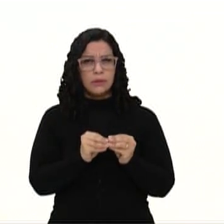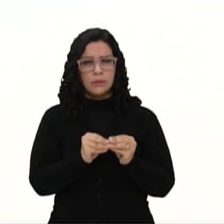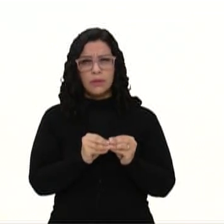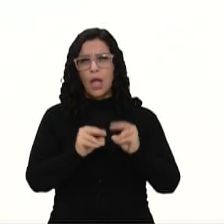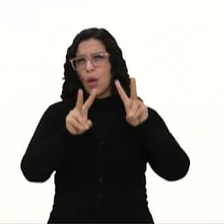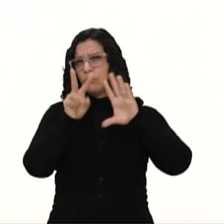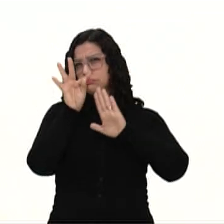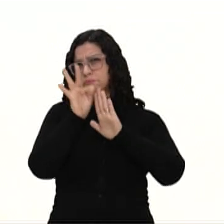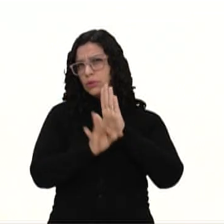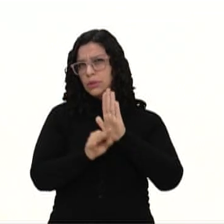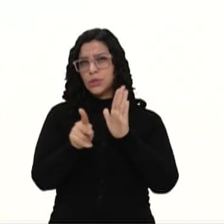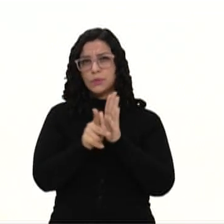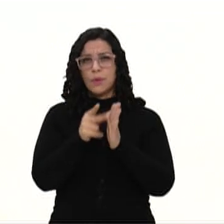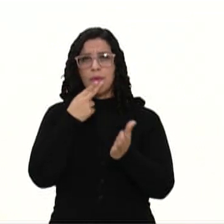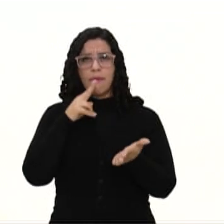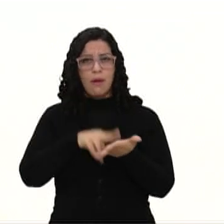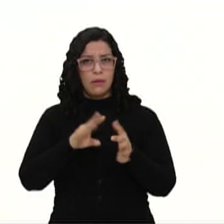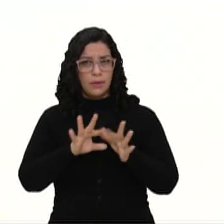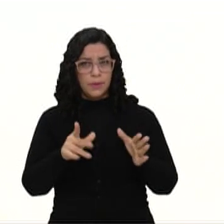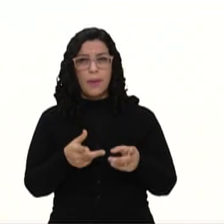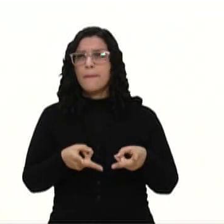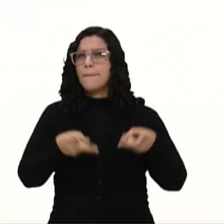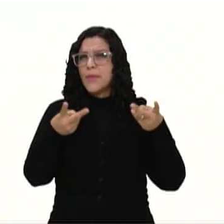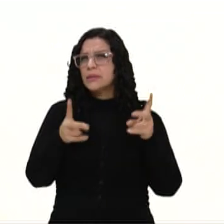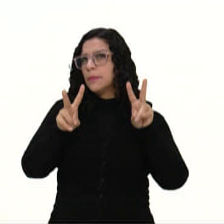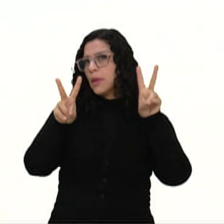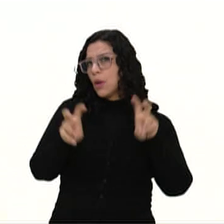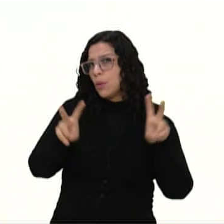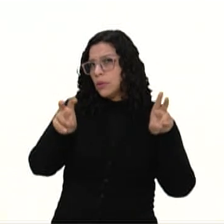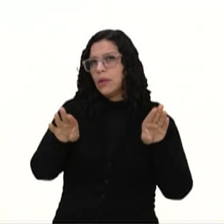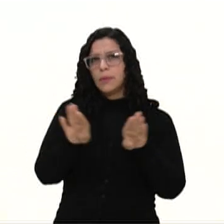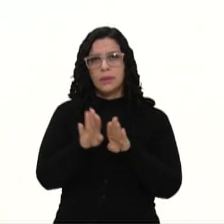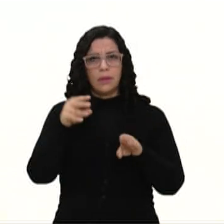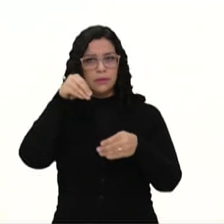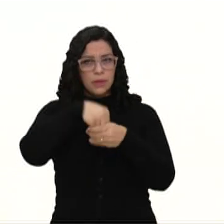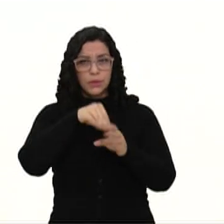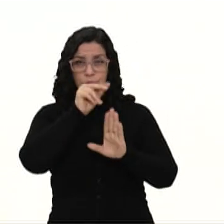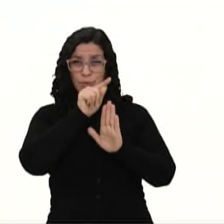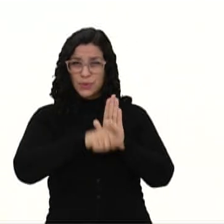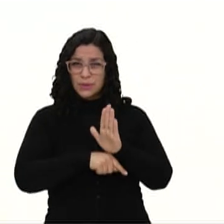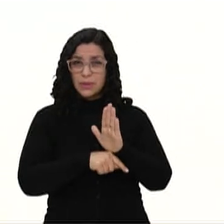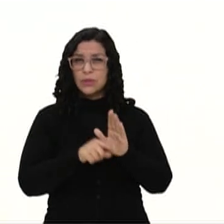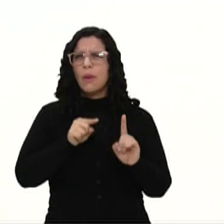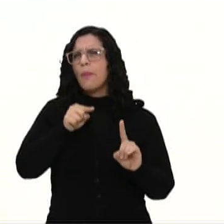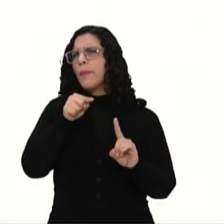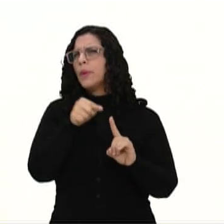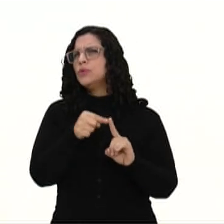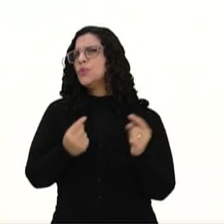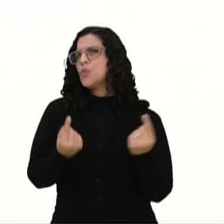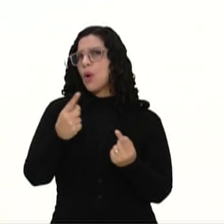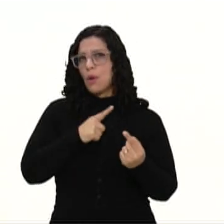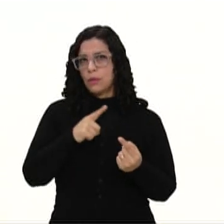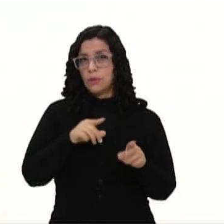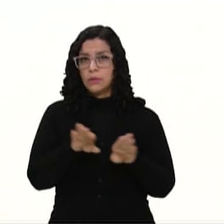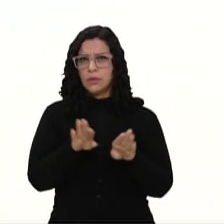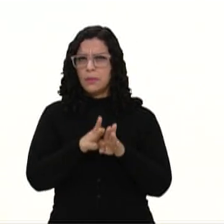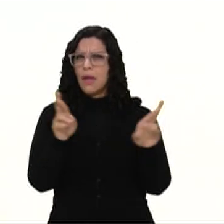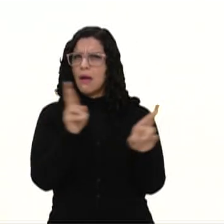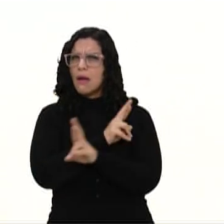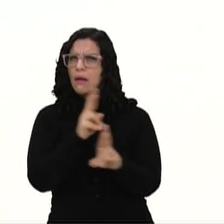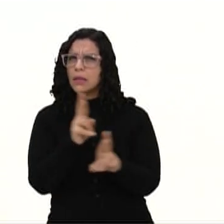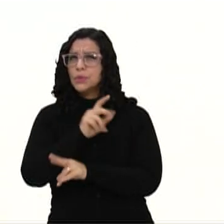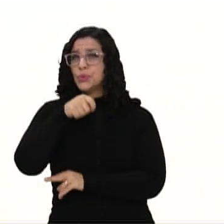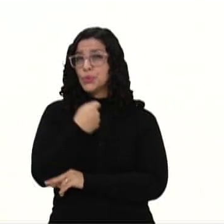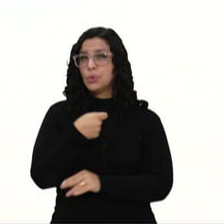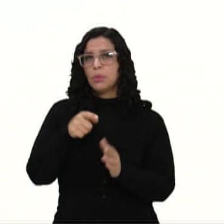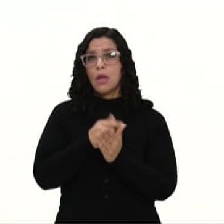carta aberta, reconhecer o assunto e a tese, identificar a finalidade, estabelecer relações